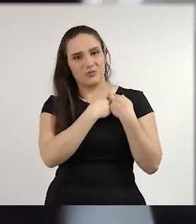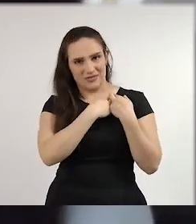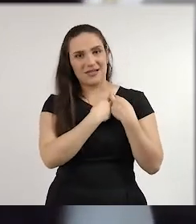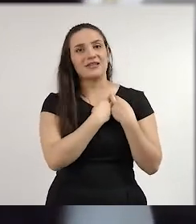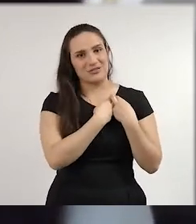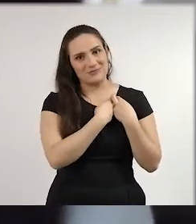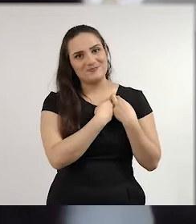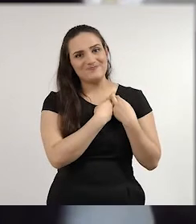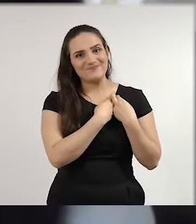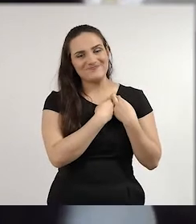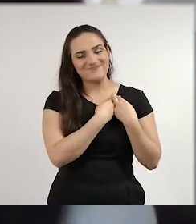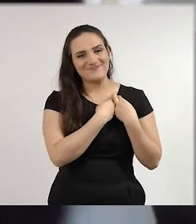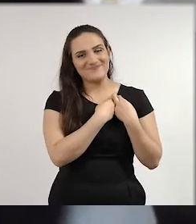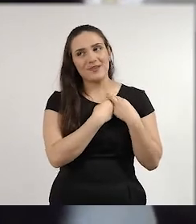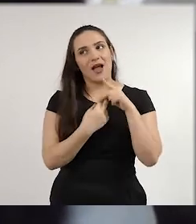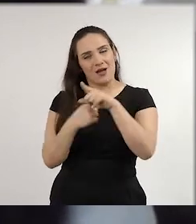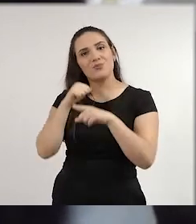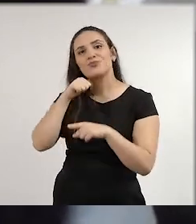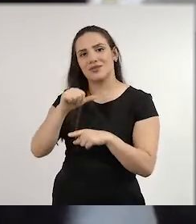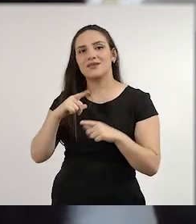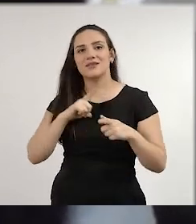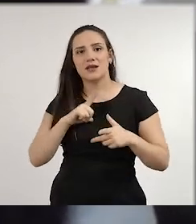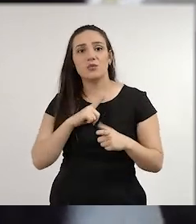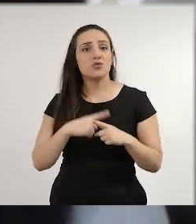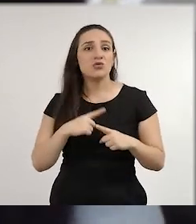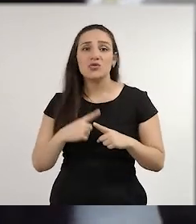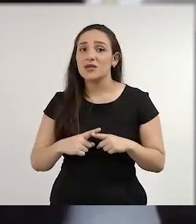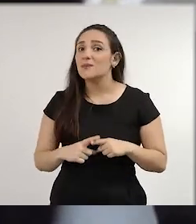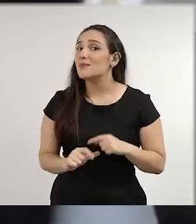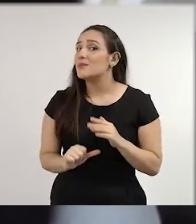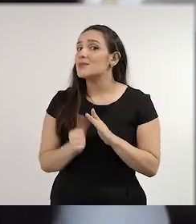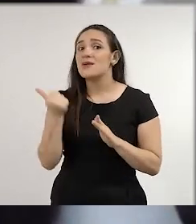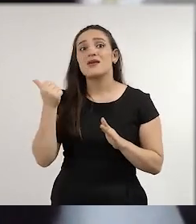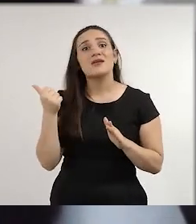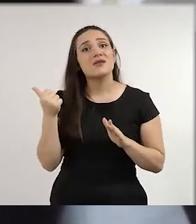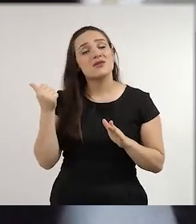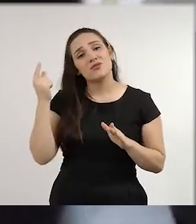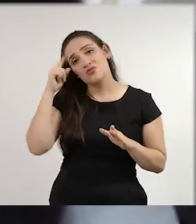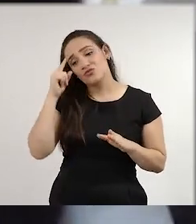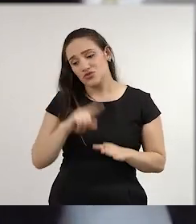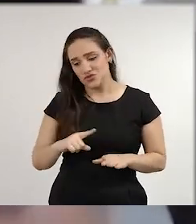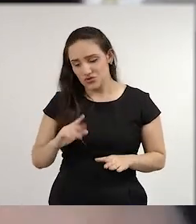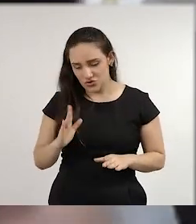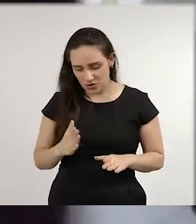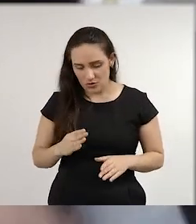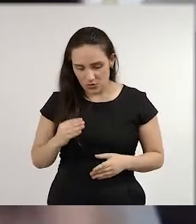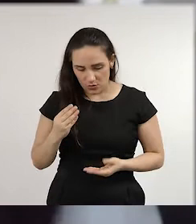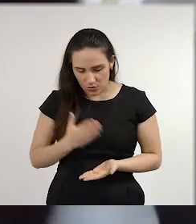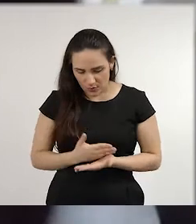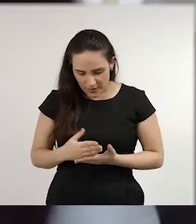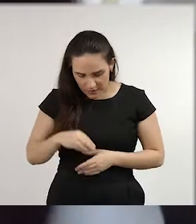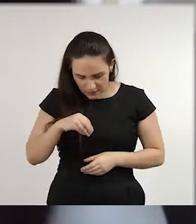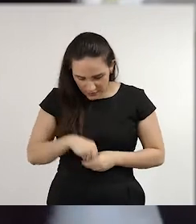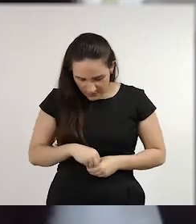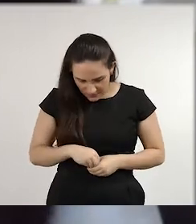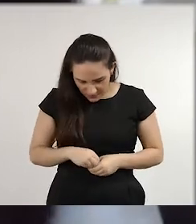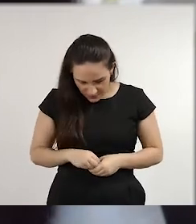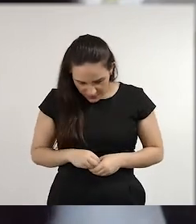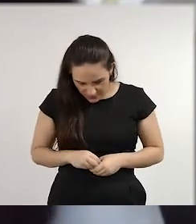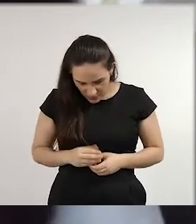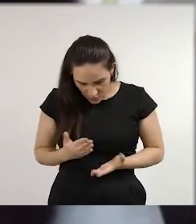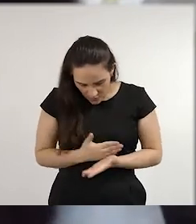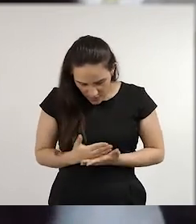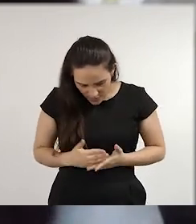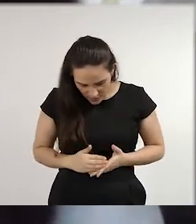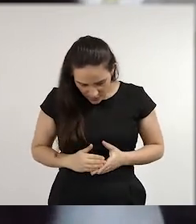da criança, né? Porque a criança, desde o seu primeiro dia, intraútero, ela já tem uma ligação muito intensa